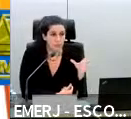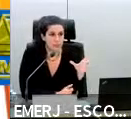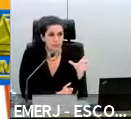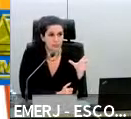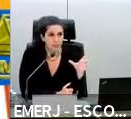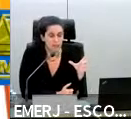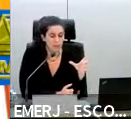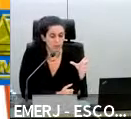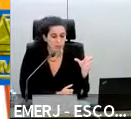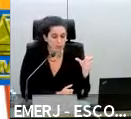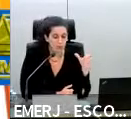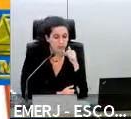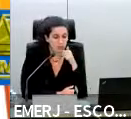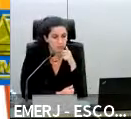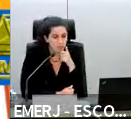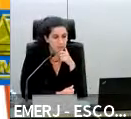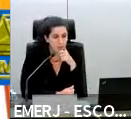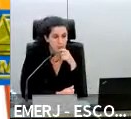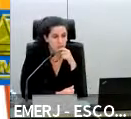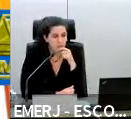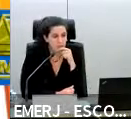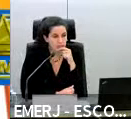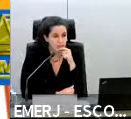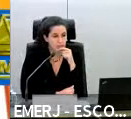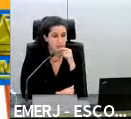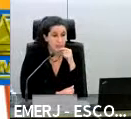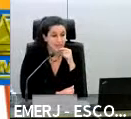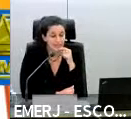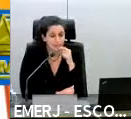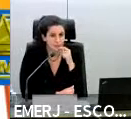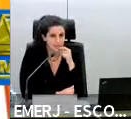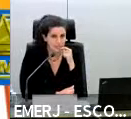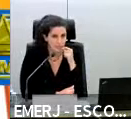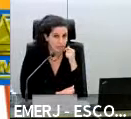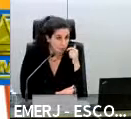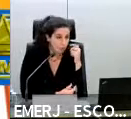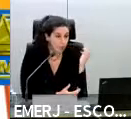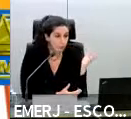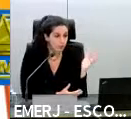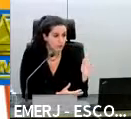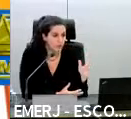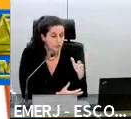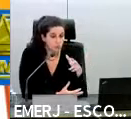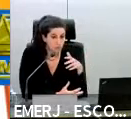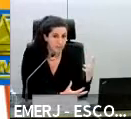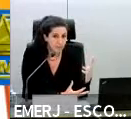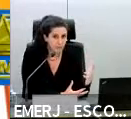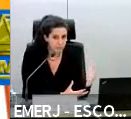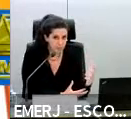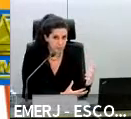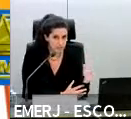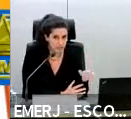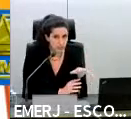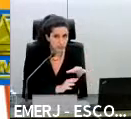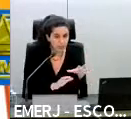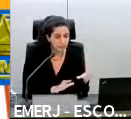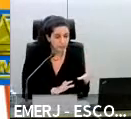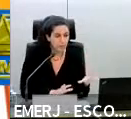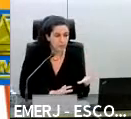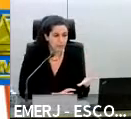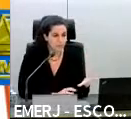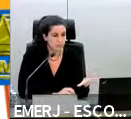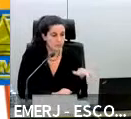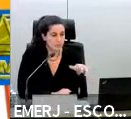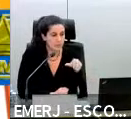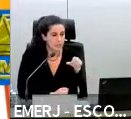exemplo, uma pesquisa que algumas colegas do Observatório de Favelas da Maré estavam fazendo, estavam conta de um aumento da violência. A gente